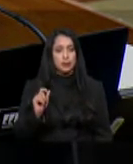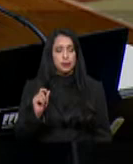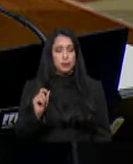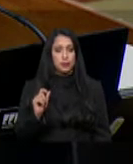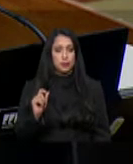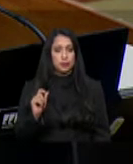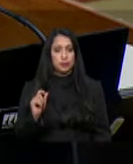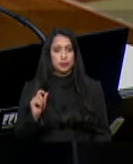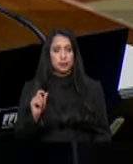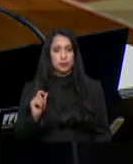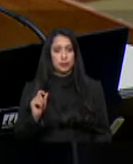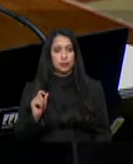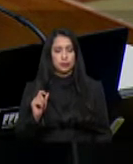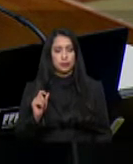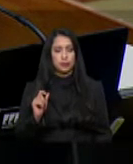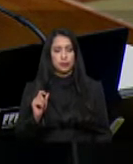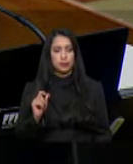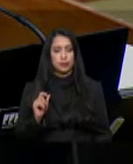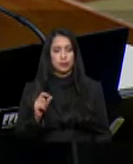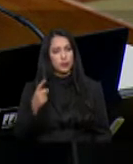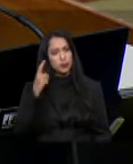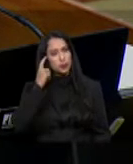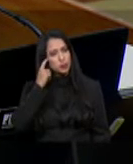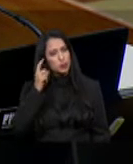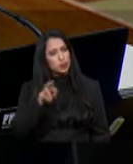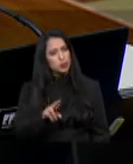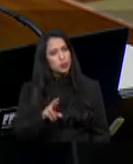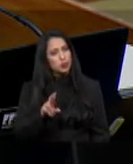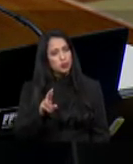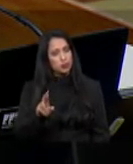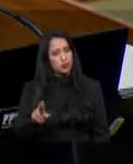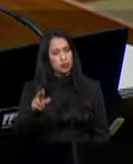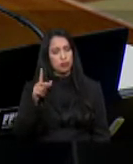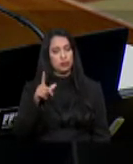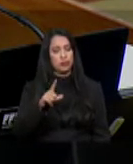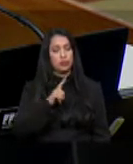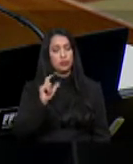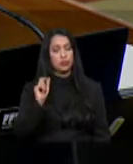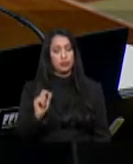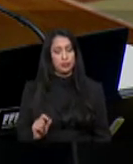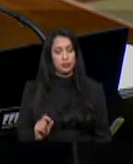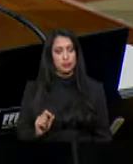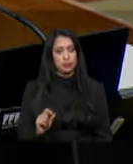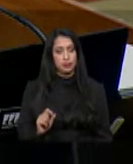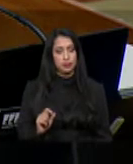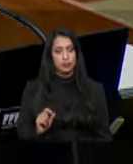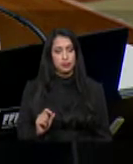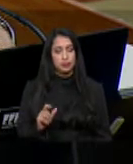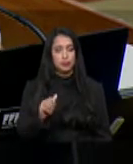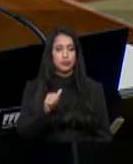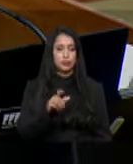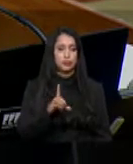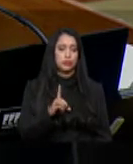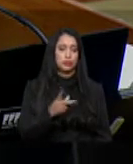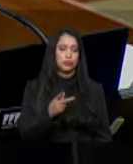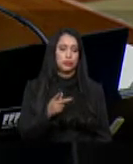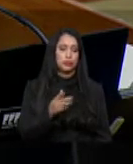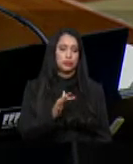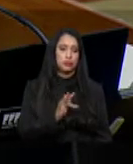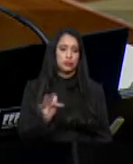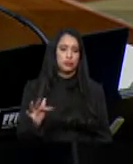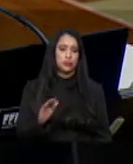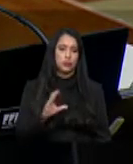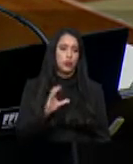hipótese, ela me parece diferente da hipótese da ADPF, em que julgamos, seja